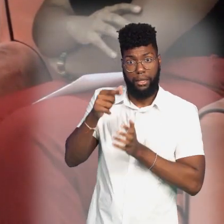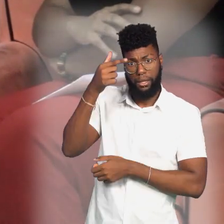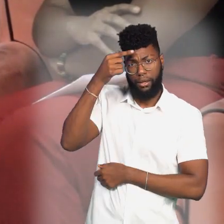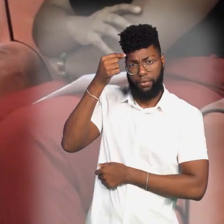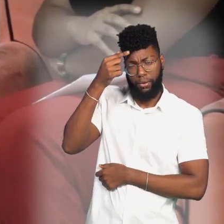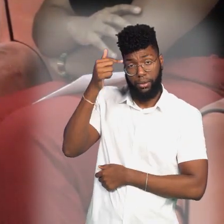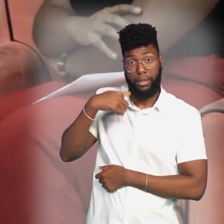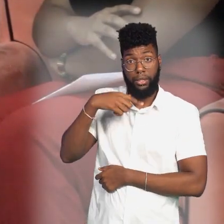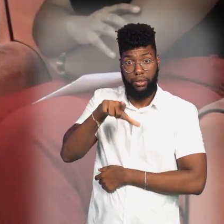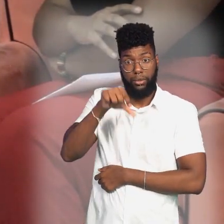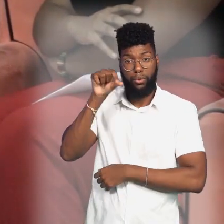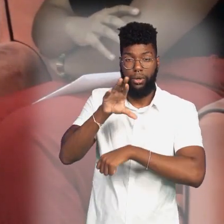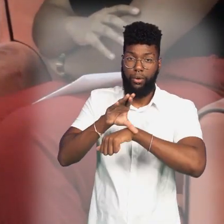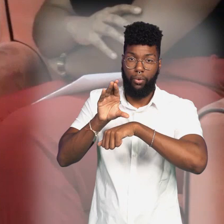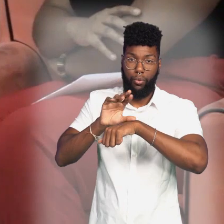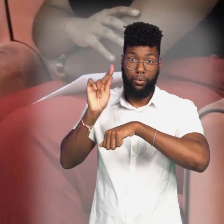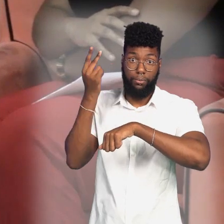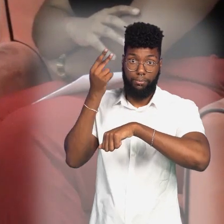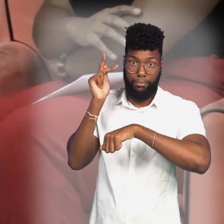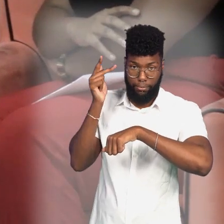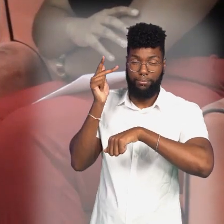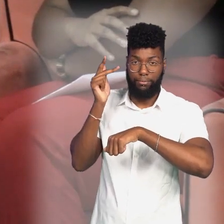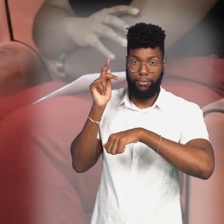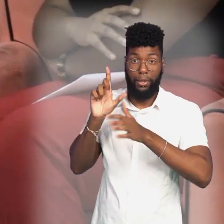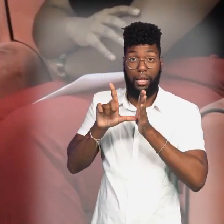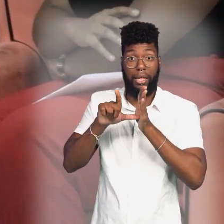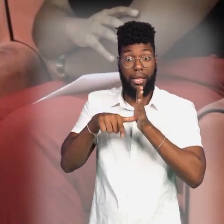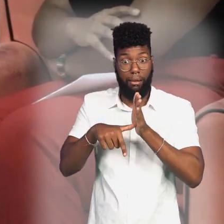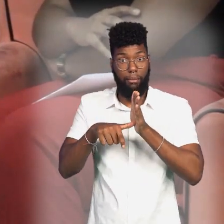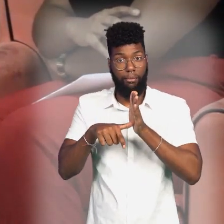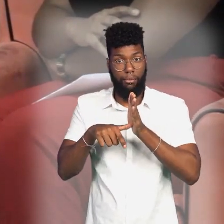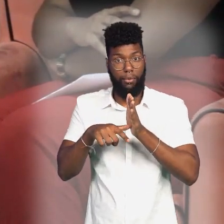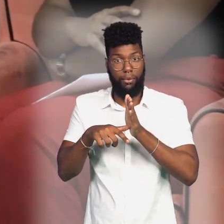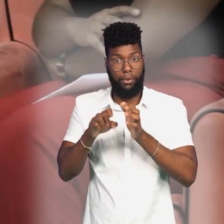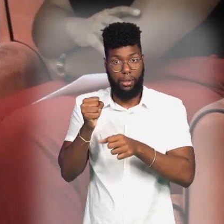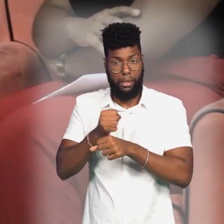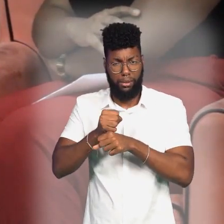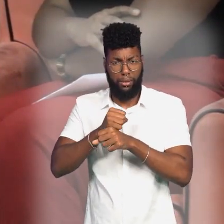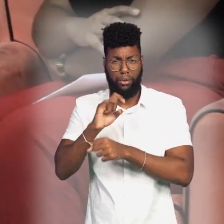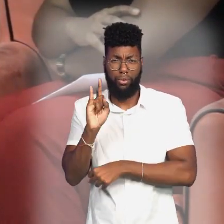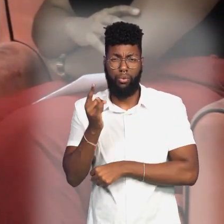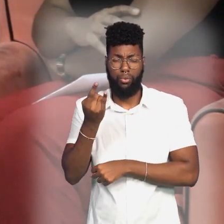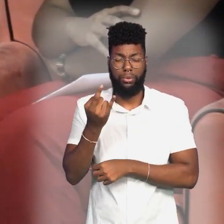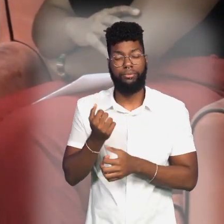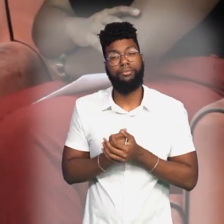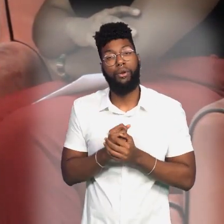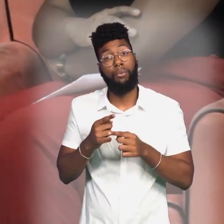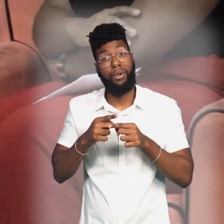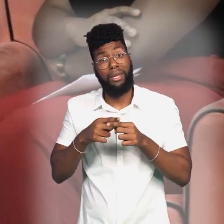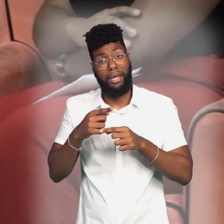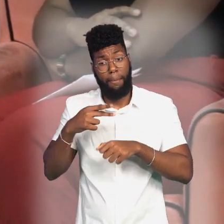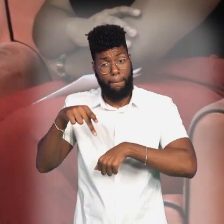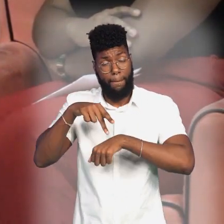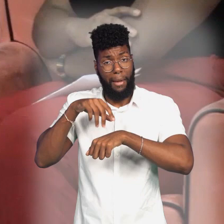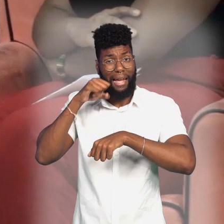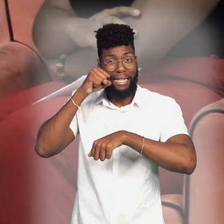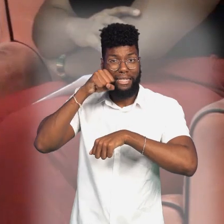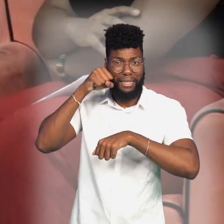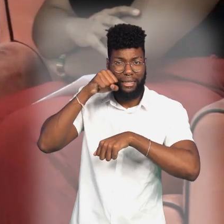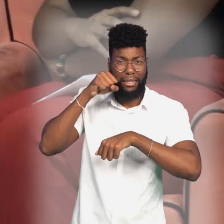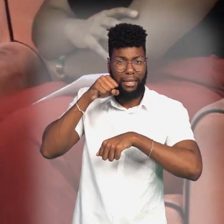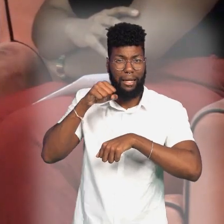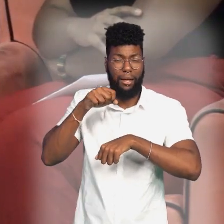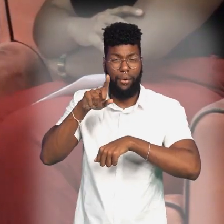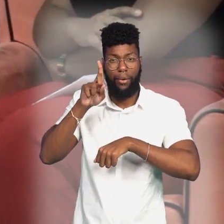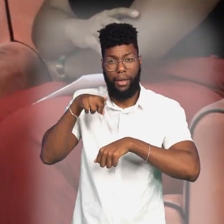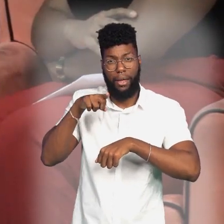eu escolhi História. E depois no último ano de História, como o Senegal é um país do norte ao